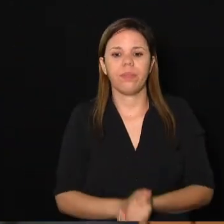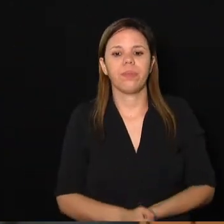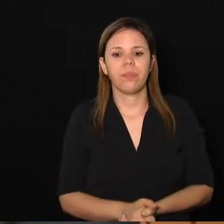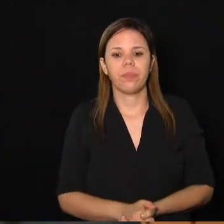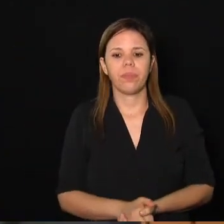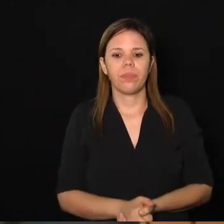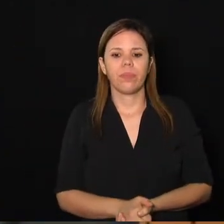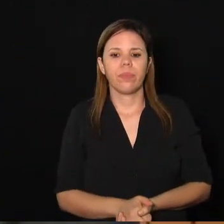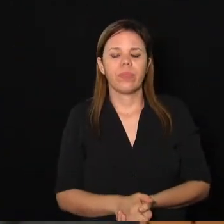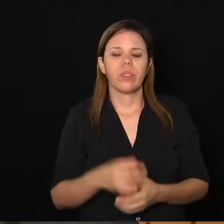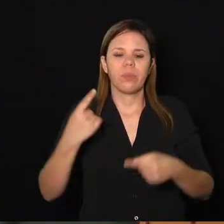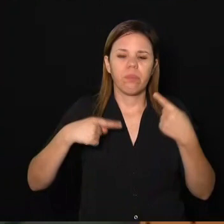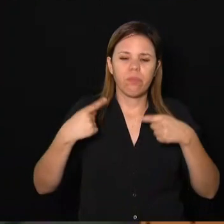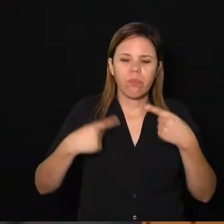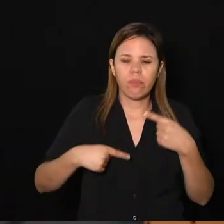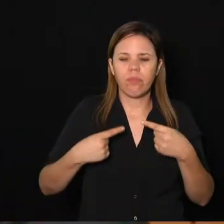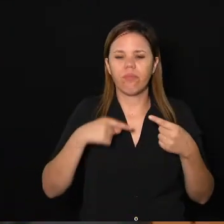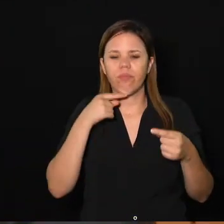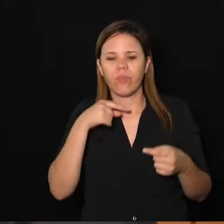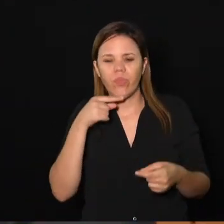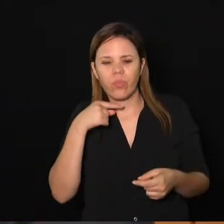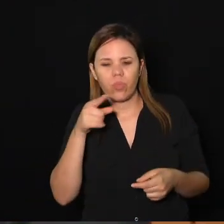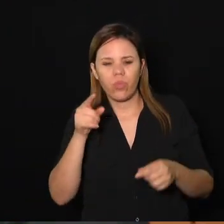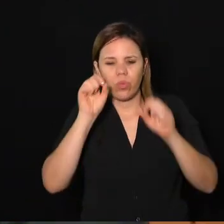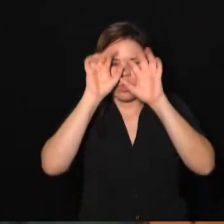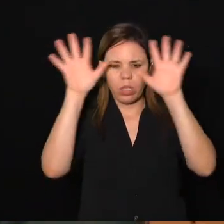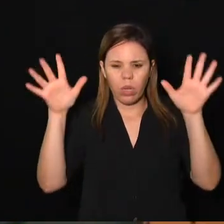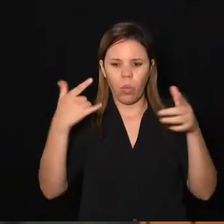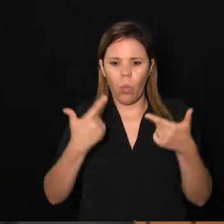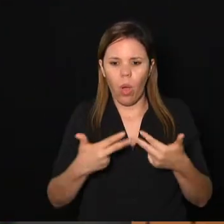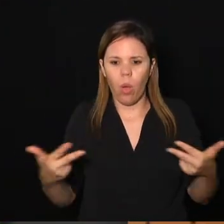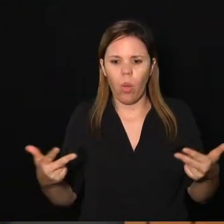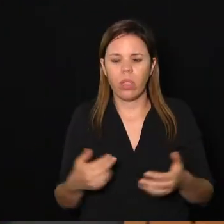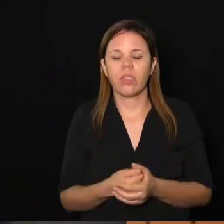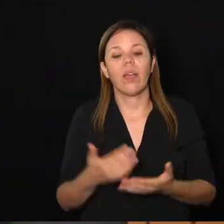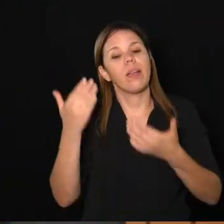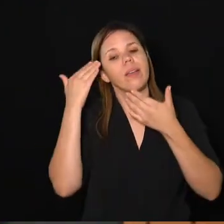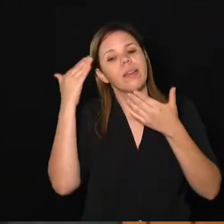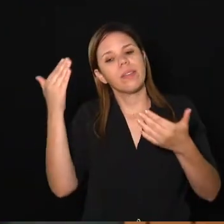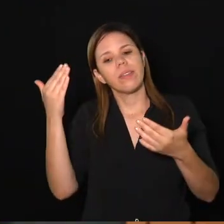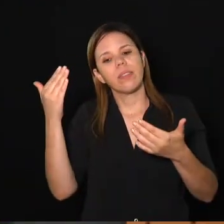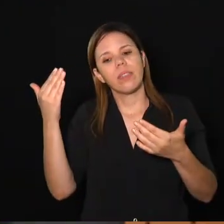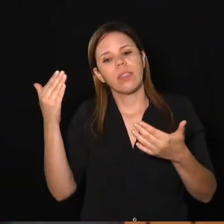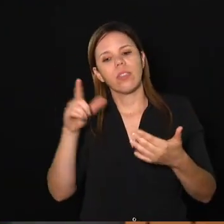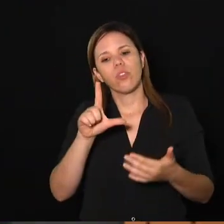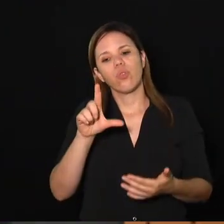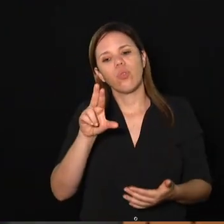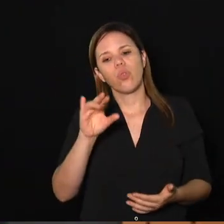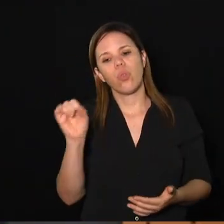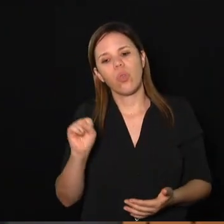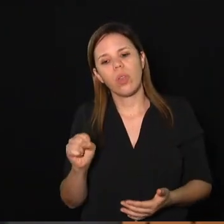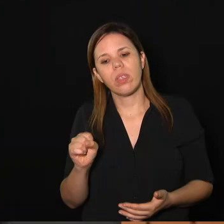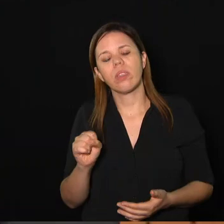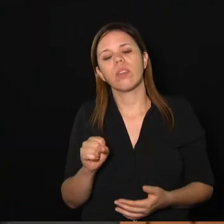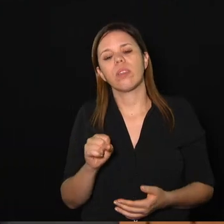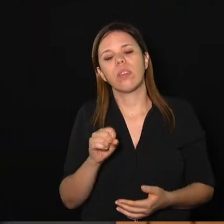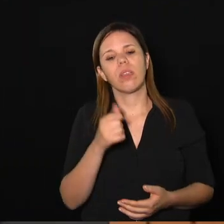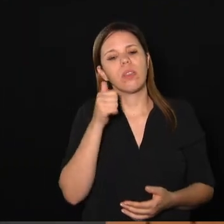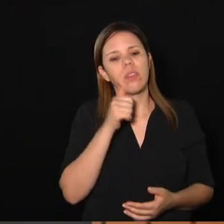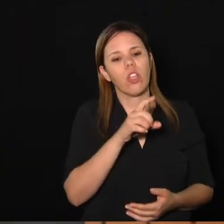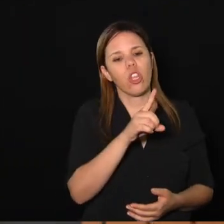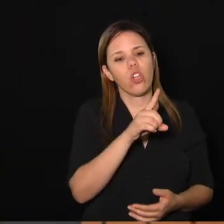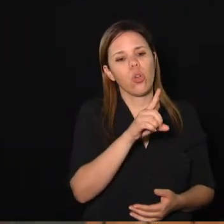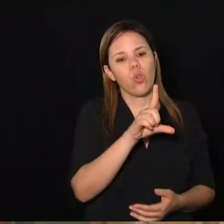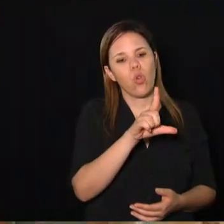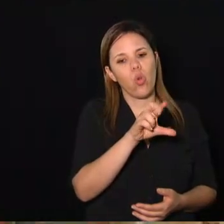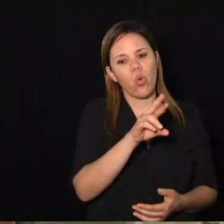nos questionamentos aqui se quiserem eu posso esclarecer mais alguma coisa de qualquer forma agradeço aí ao Luiz agradeço a dona Lurdinha pela intervenção muito obrigado